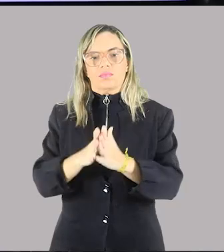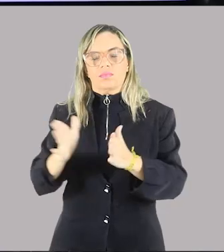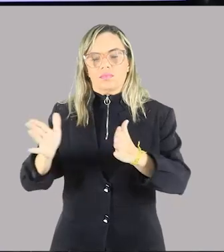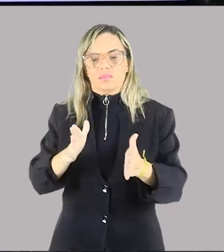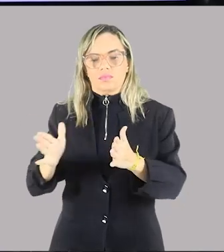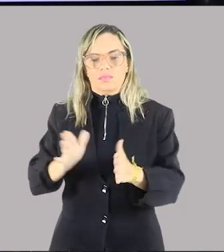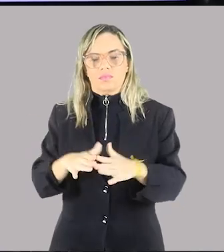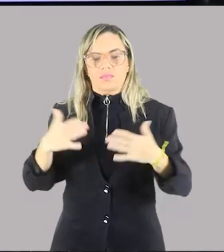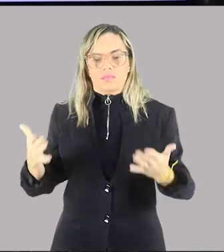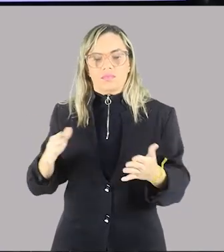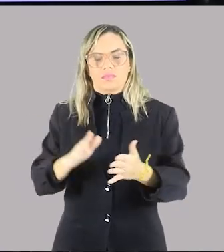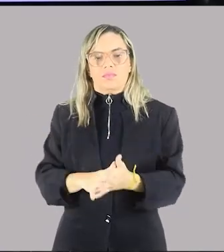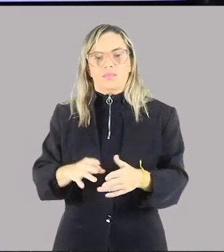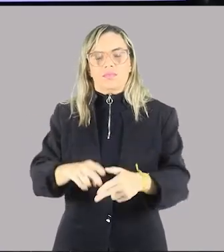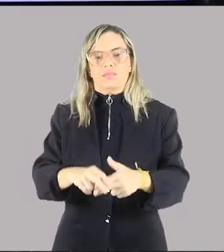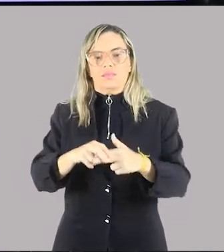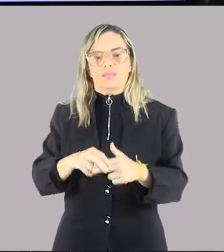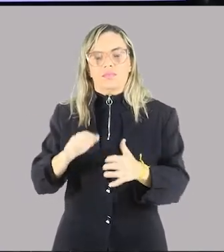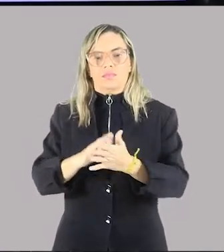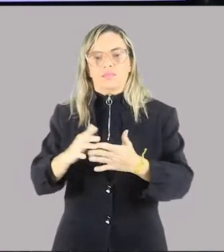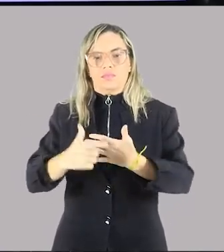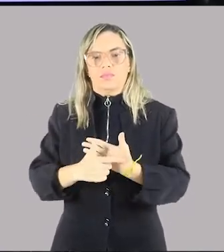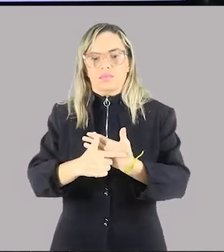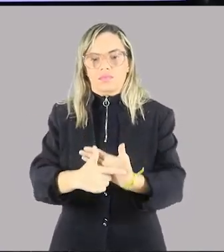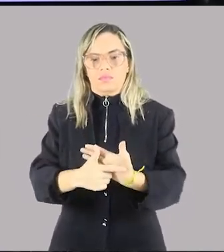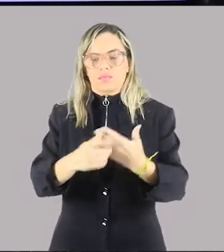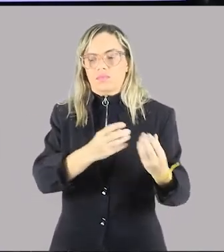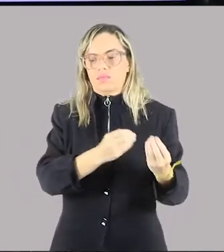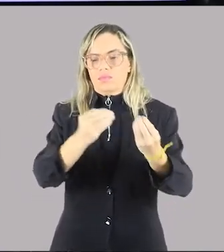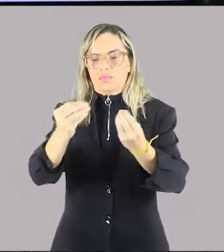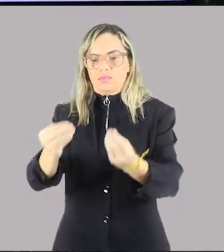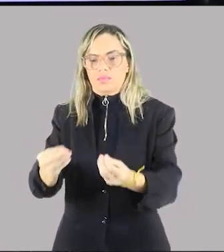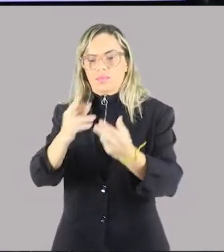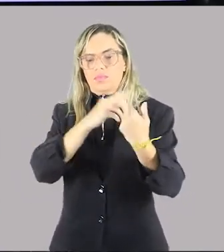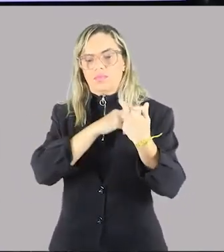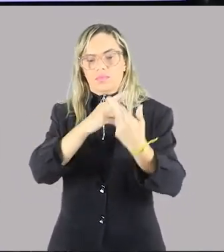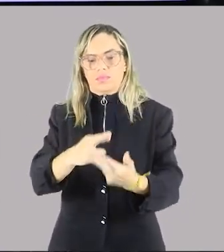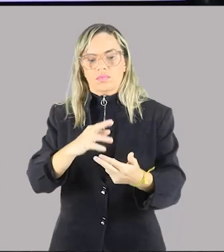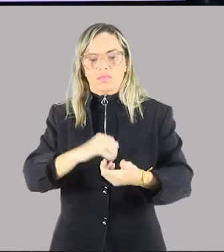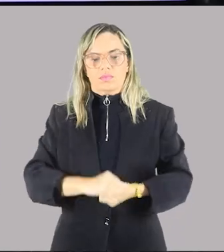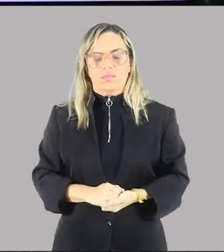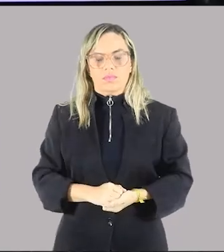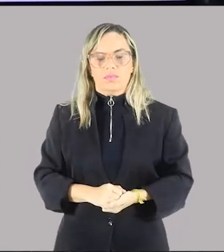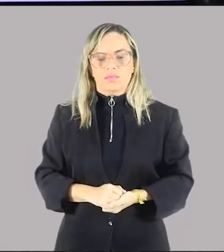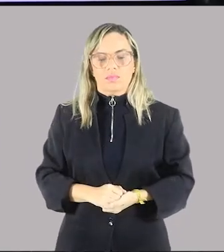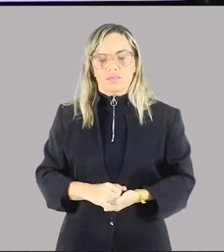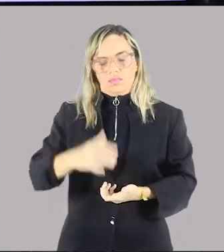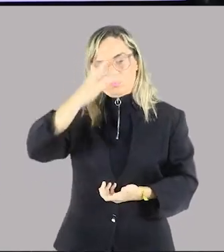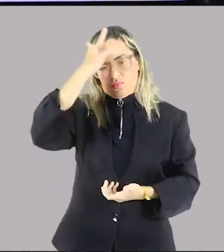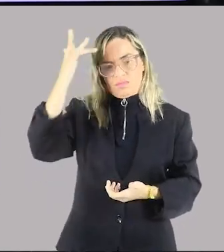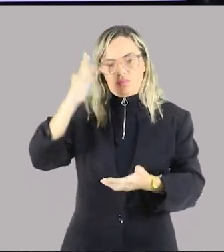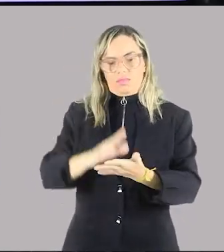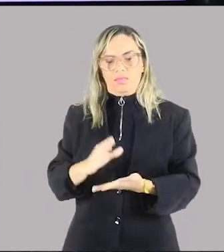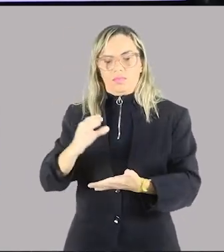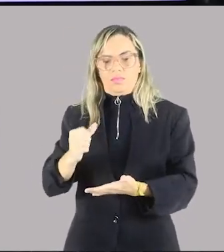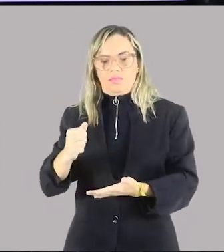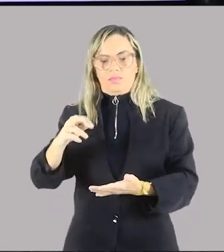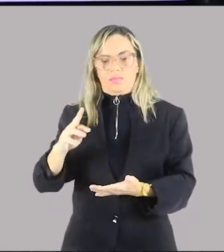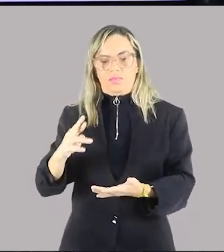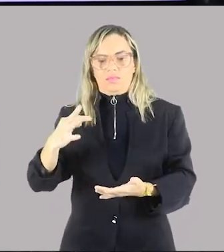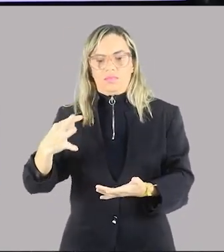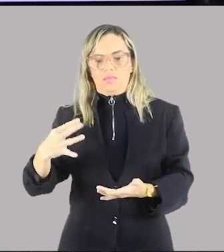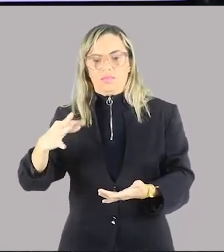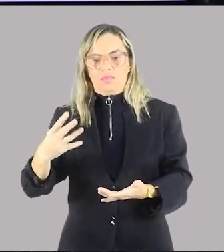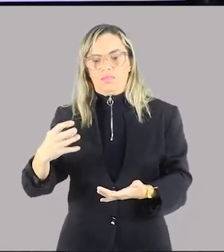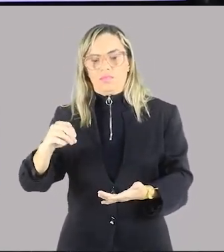delegatários. Portanto, eles exercerão ali uma função delegada, perfeito? Agente cartorário, é importante dizer, porque também é